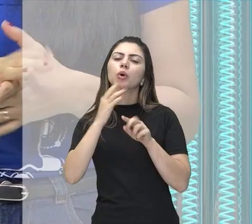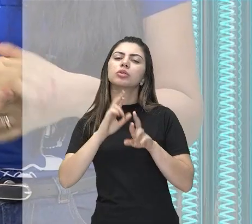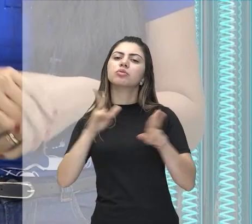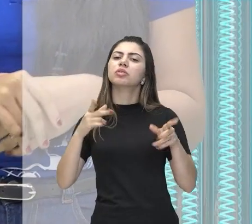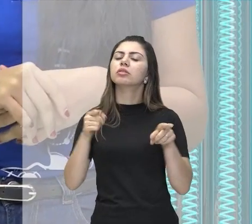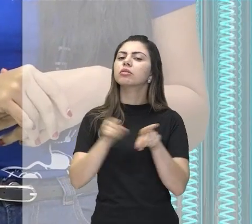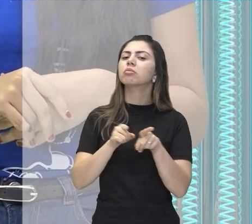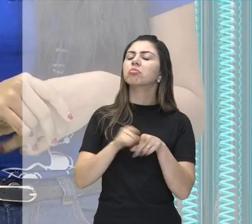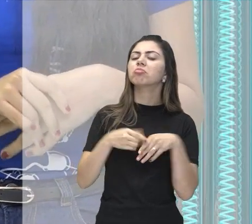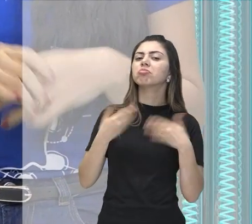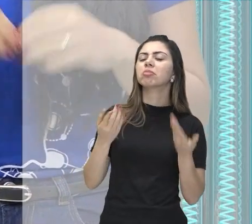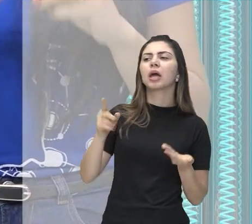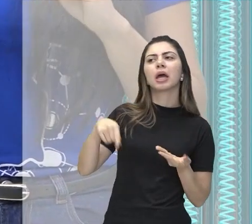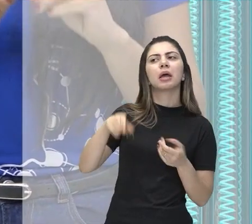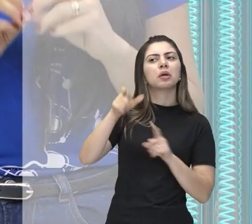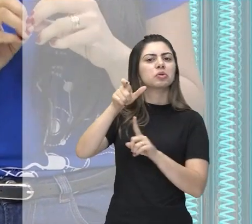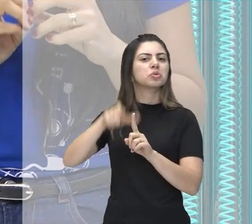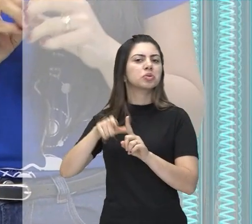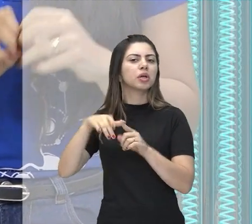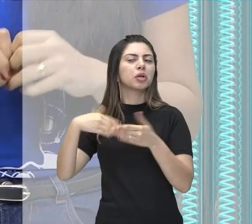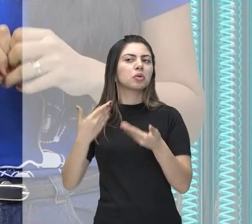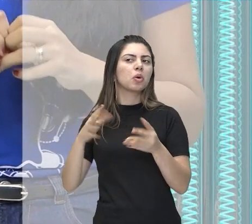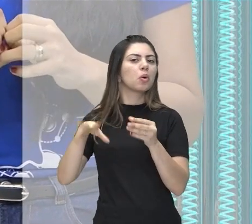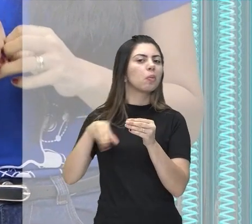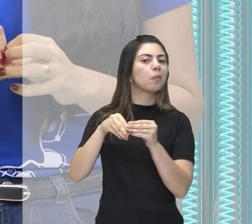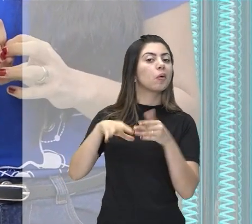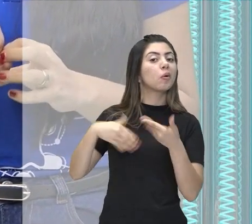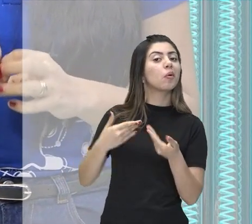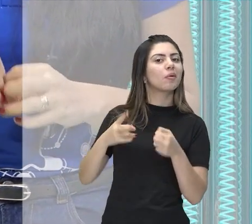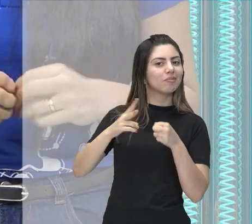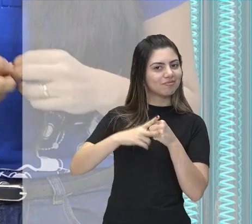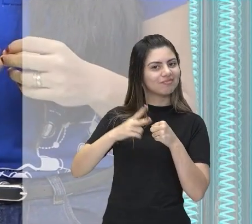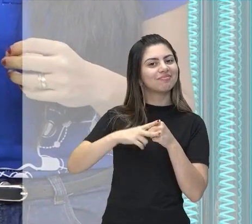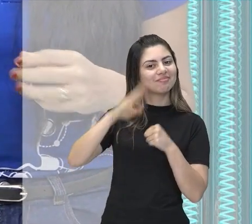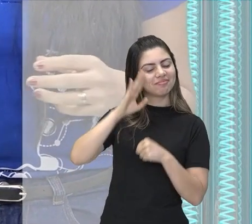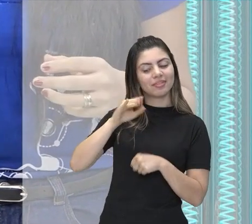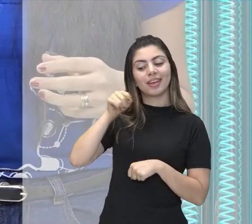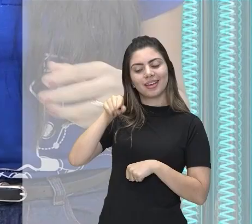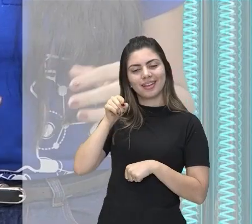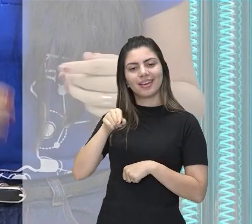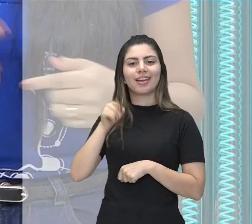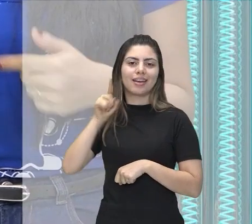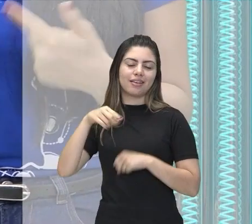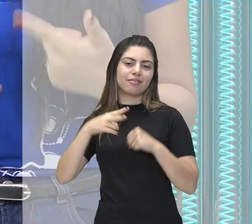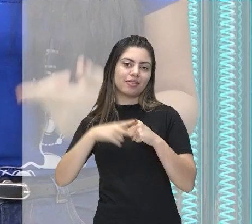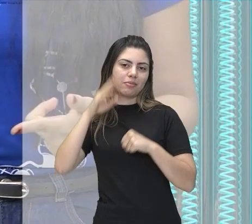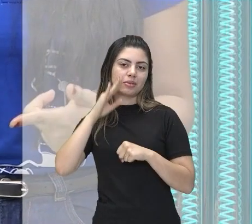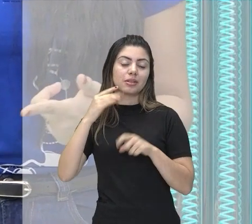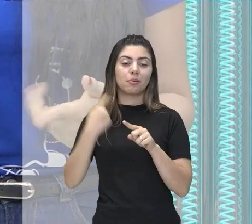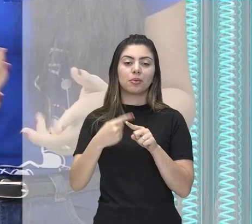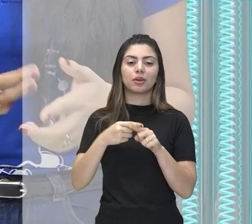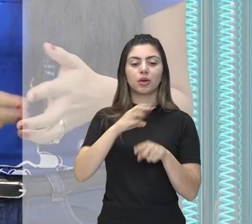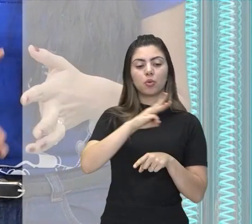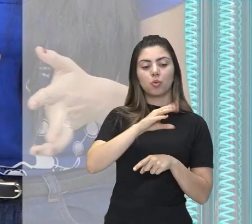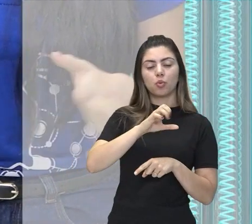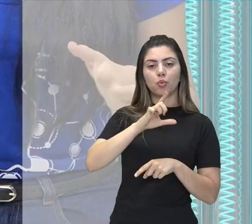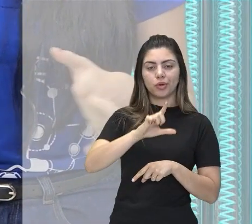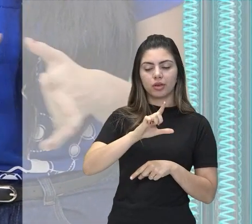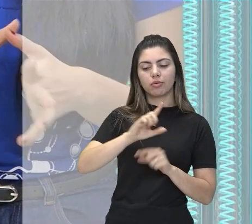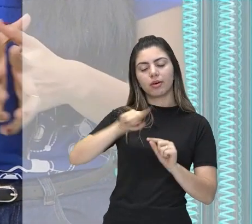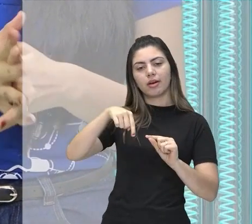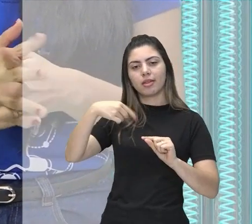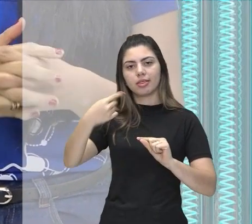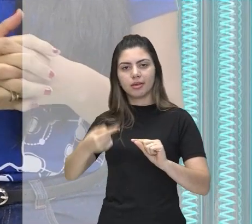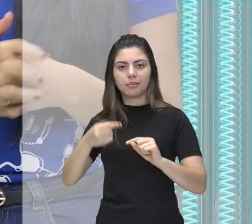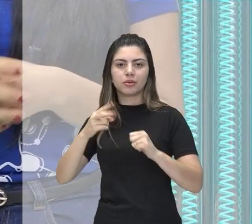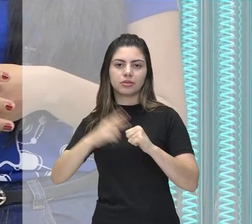ou ele é o verbo principal? Ele é o verbo principal, por isso que ele vem depois do will, para ser transformado para o futuro. Então,